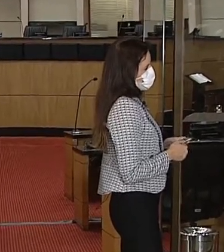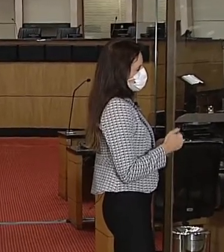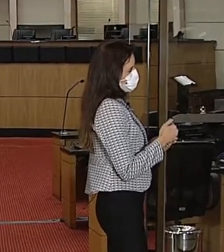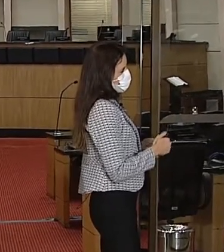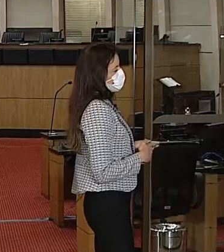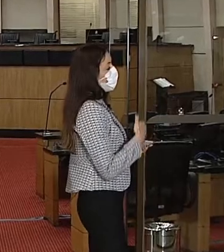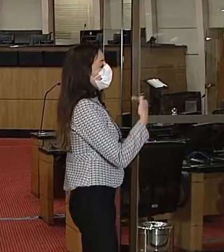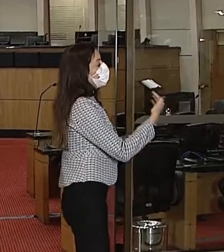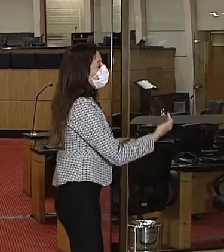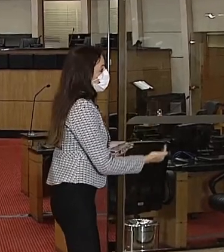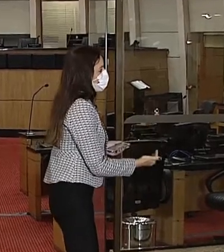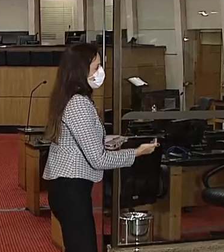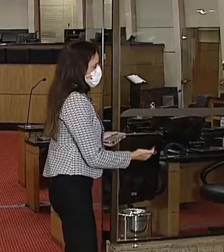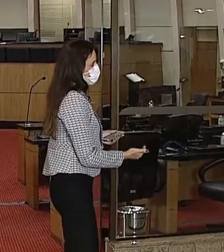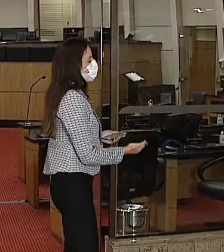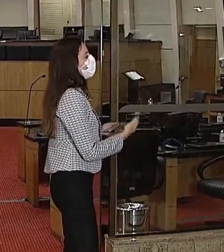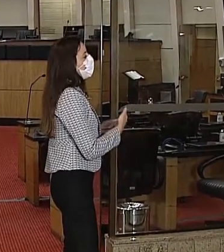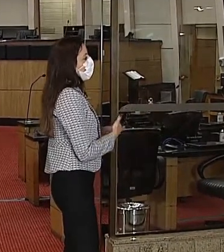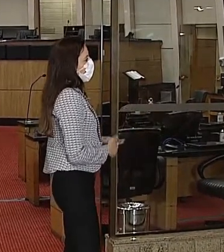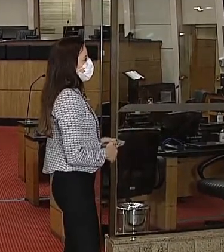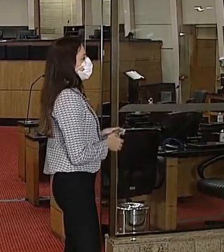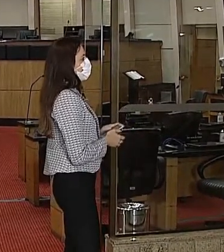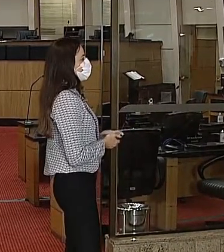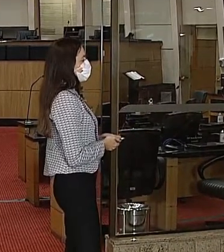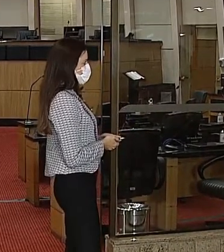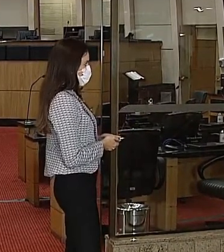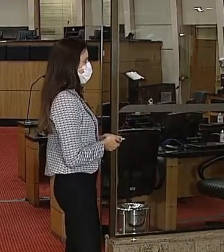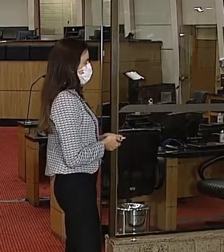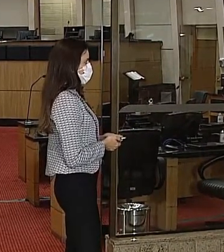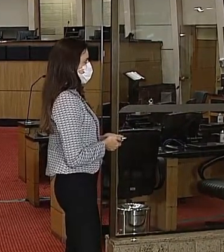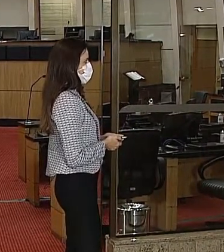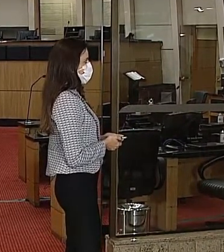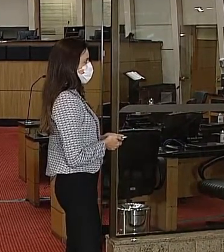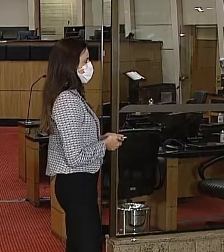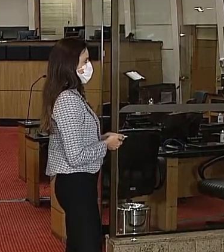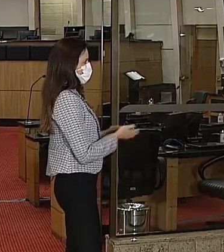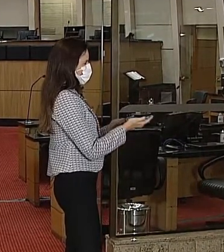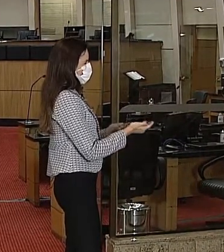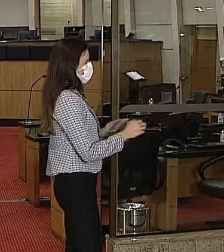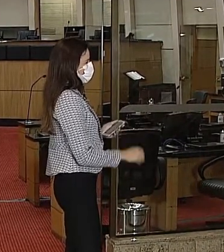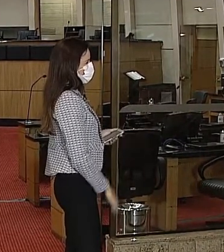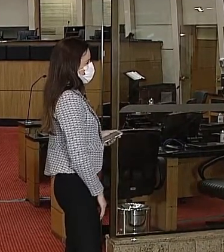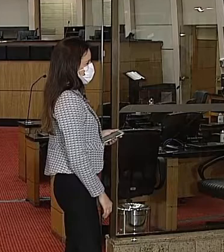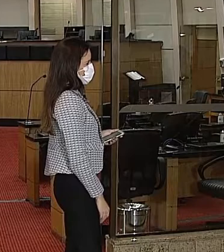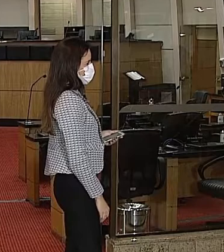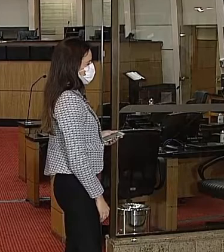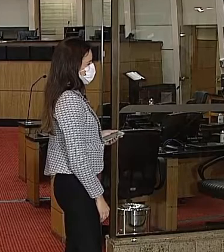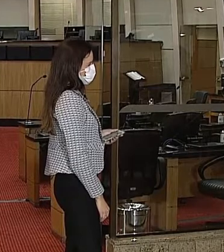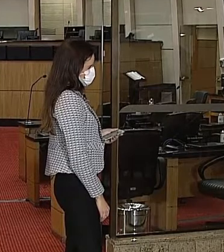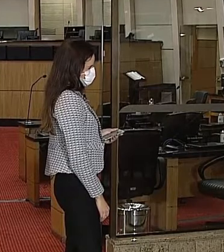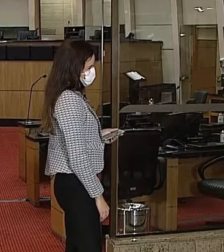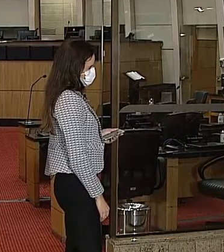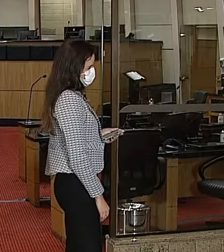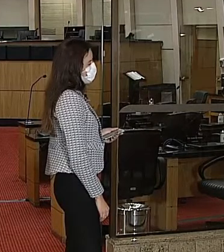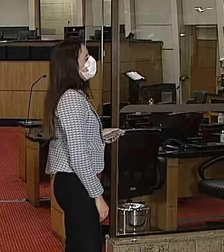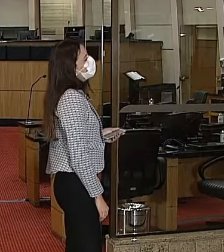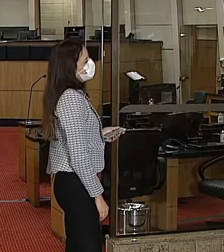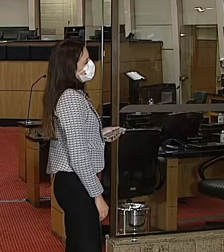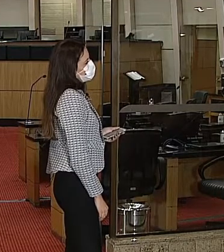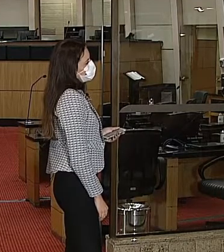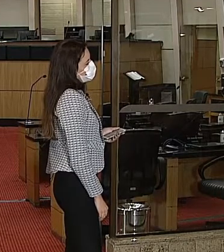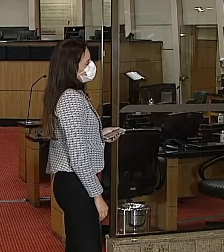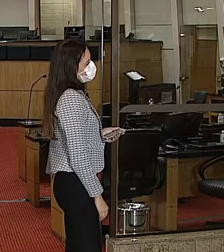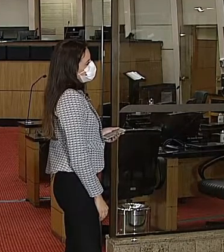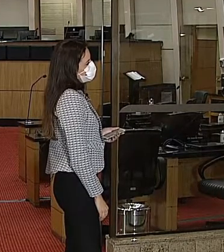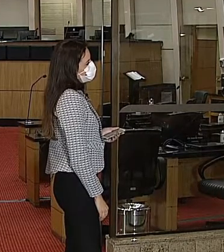né, Patrícia? Um projeto que garante um novo direito a pacientes que sofrem com doenças renais crônicas. Seja bem-vinda. Bom dia, Gi. Bom